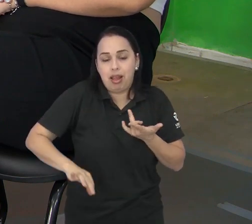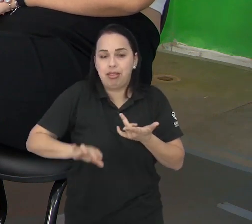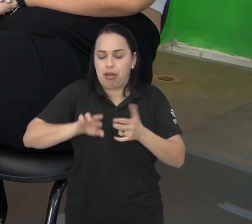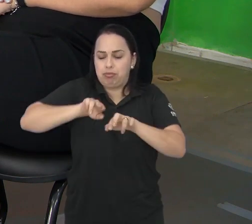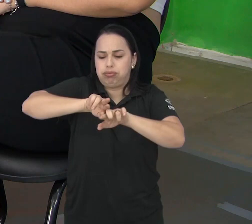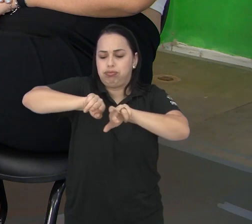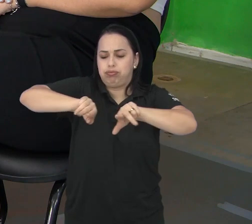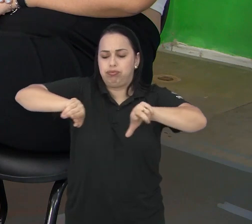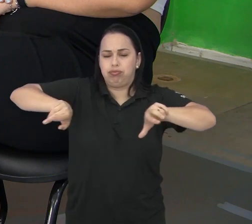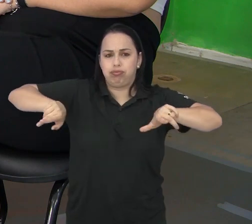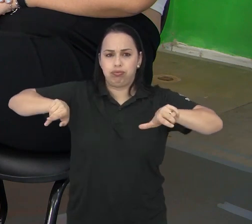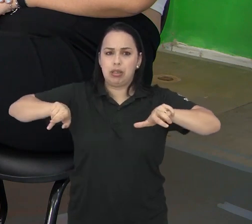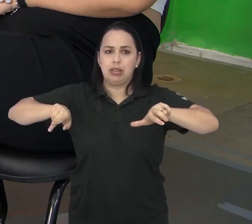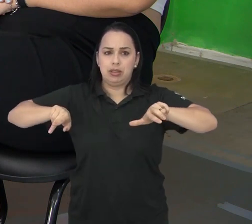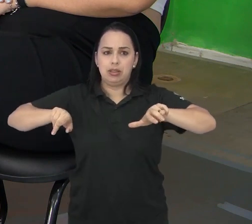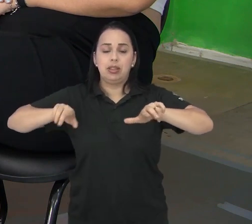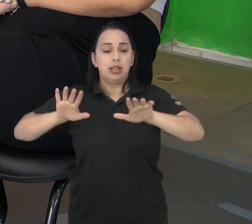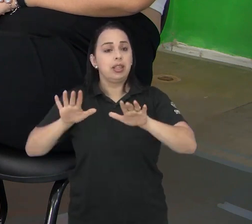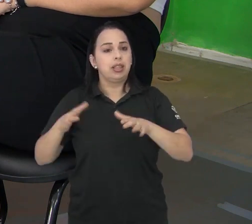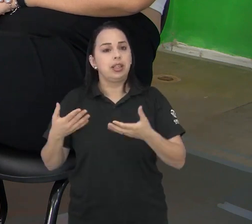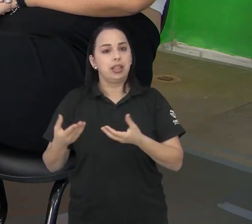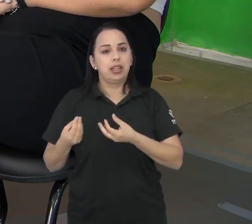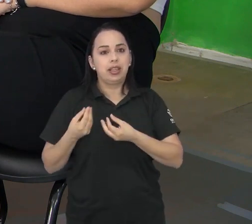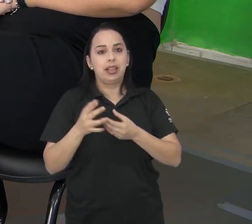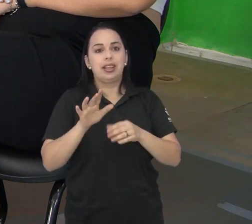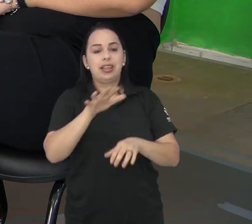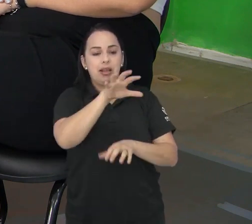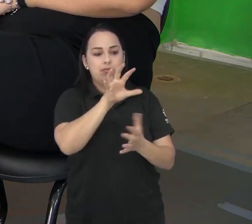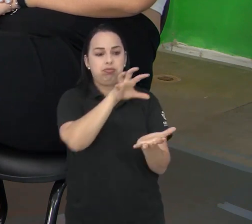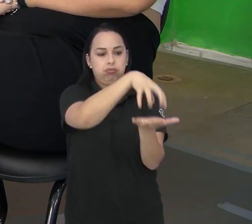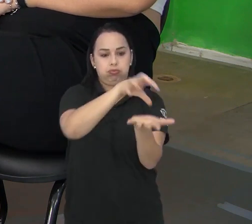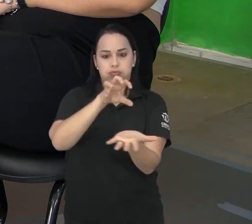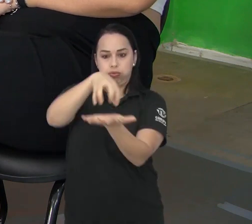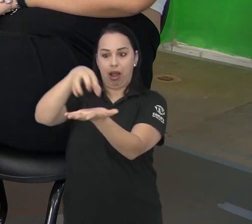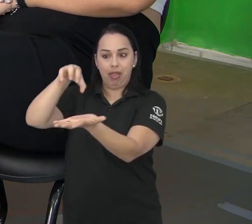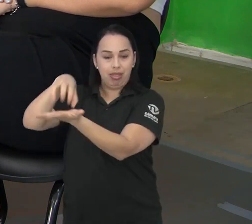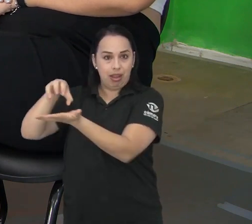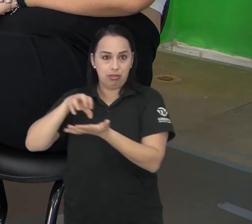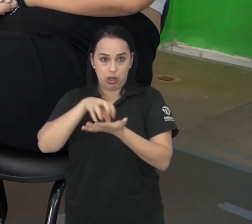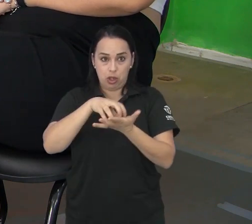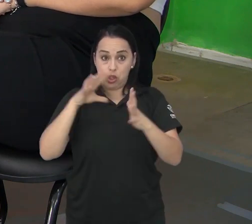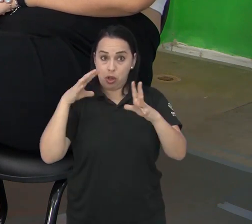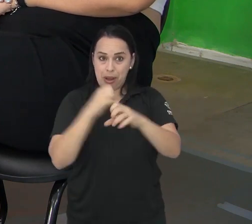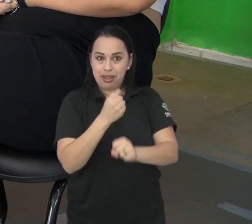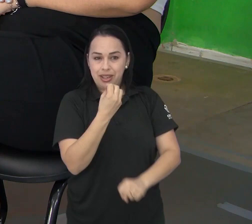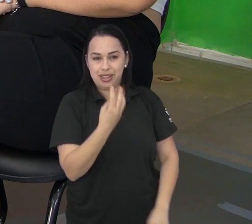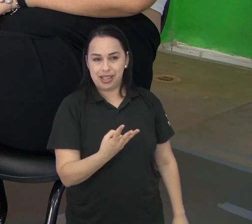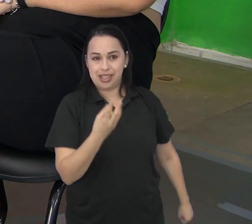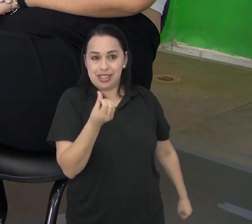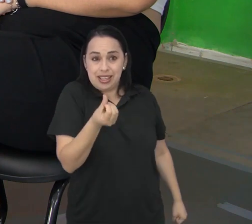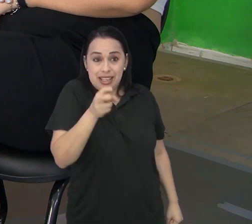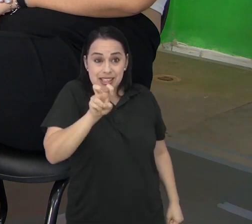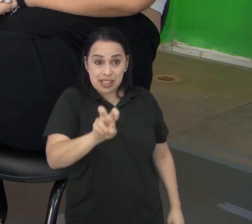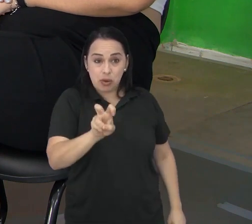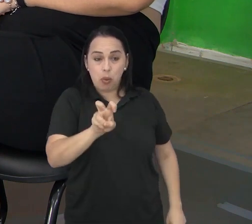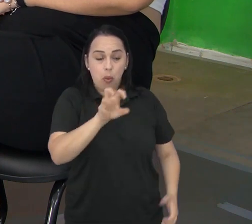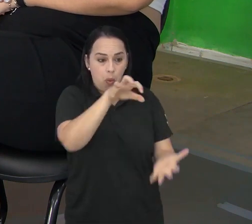gente tem vários cursos aí oferecidos em 335 polos que existem no município do